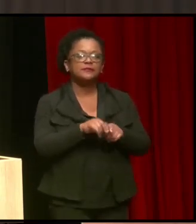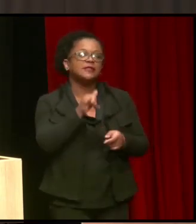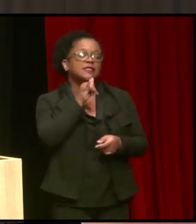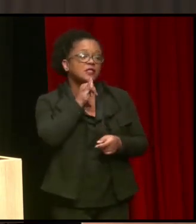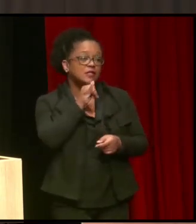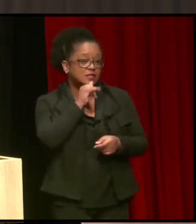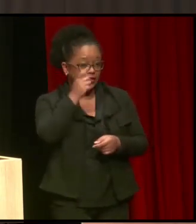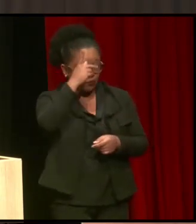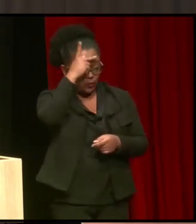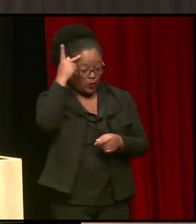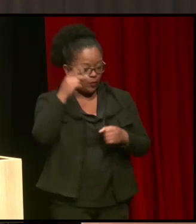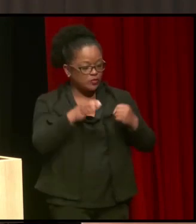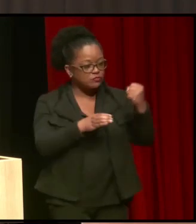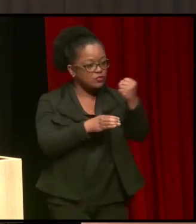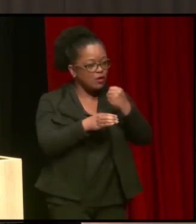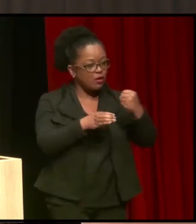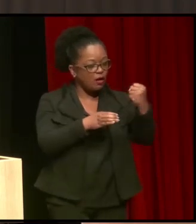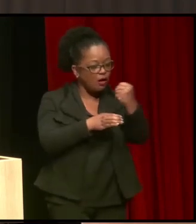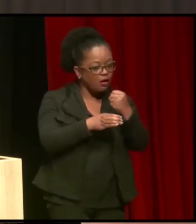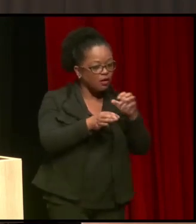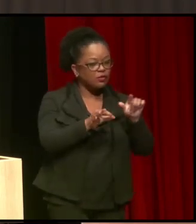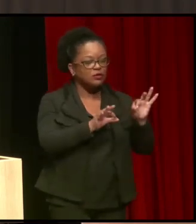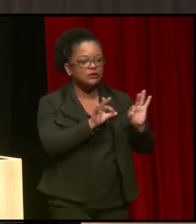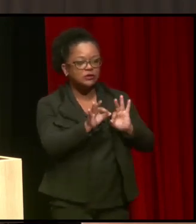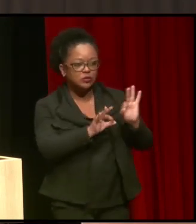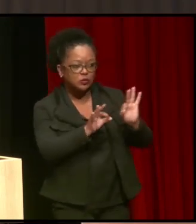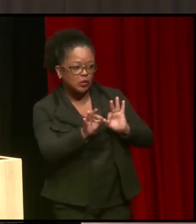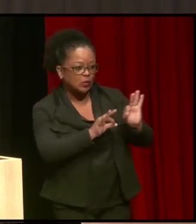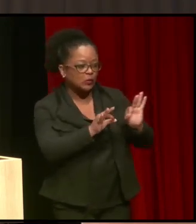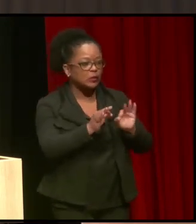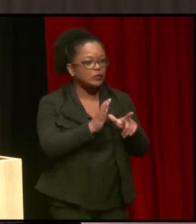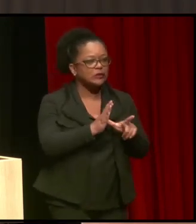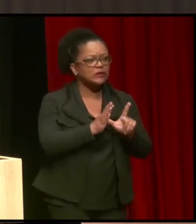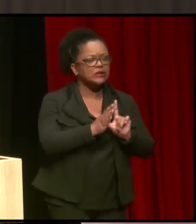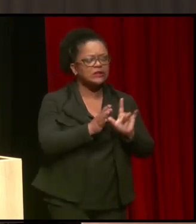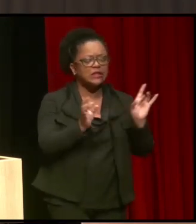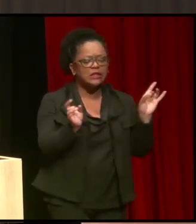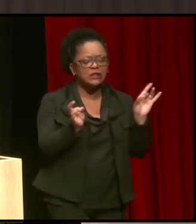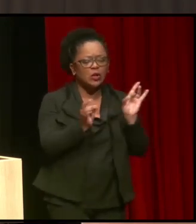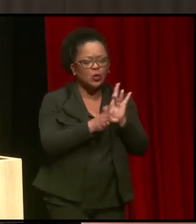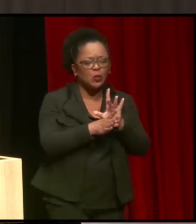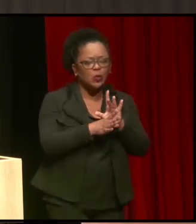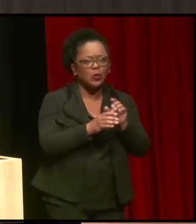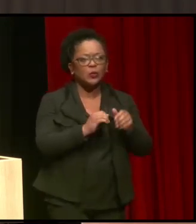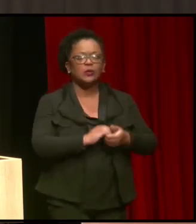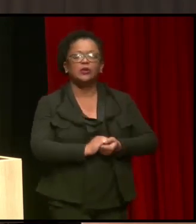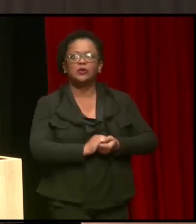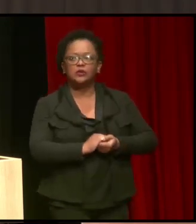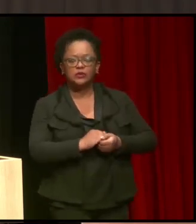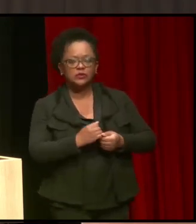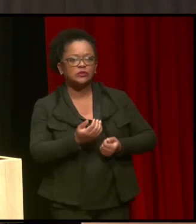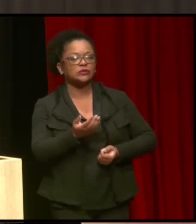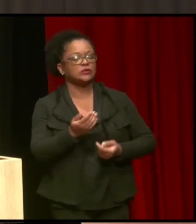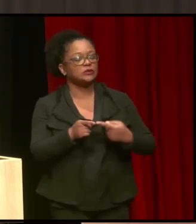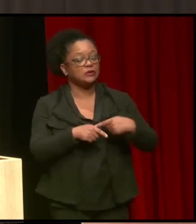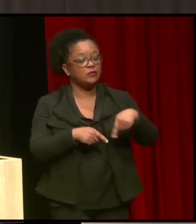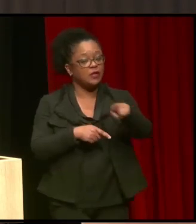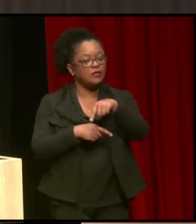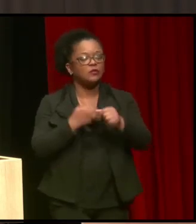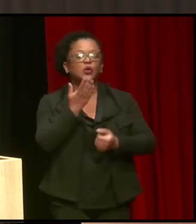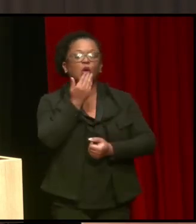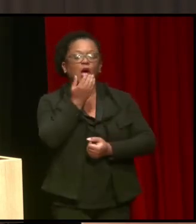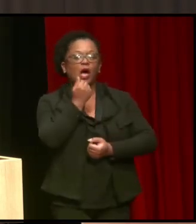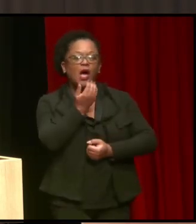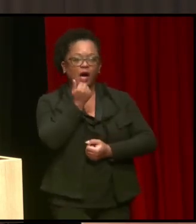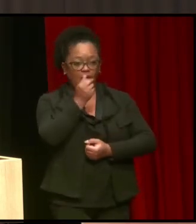ele prepara a comida e quando terminou de preparar, ele diz, está tudo resolvido, ou ele fica contente quando o pessoal come, gosta e fica bem